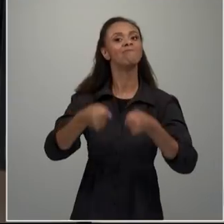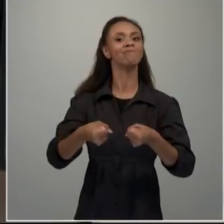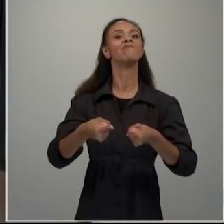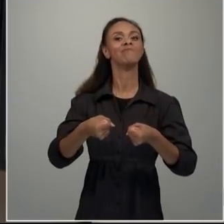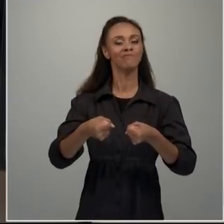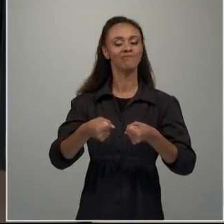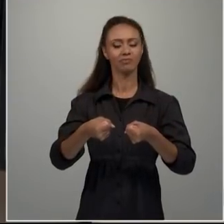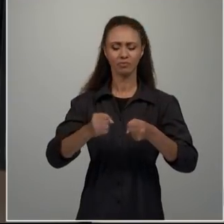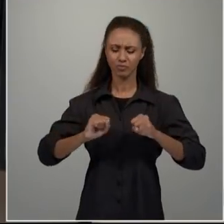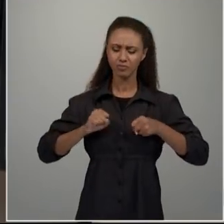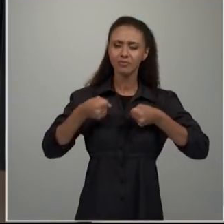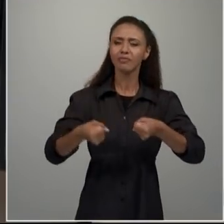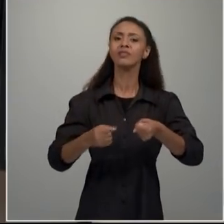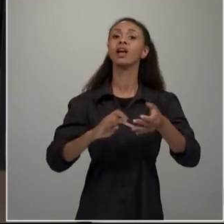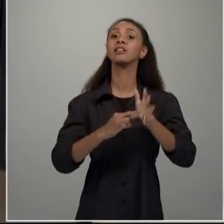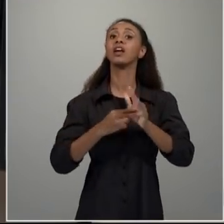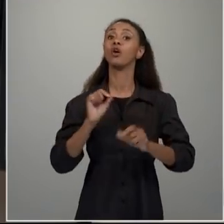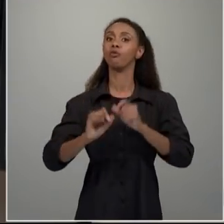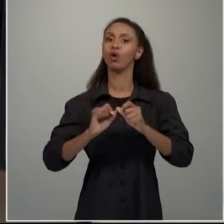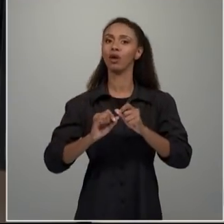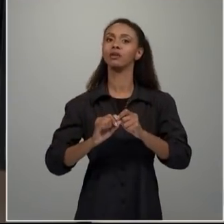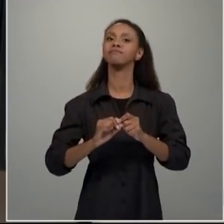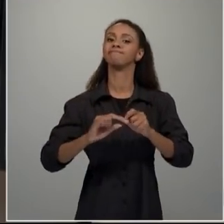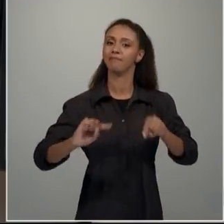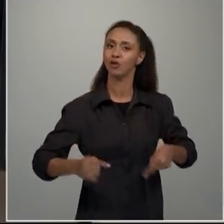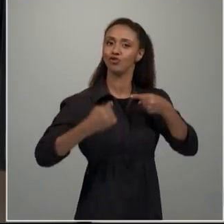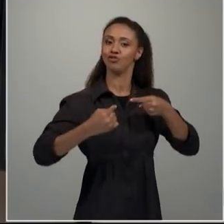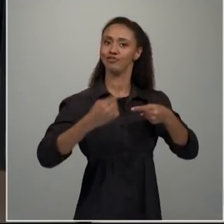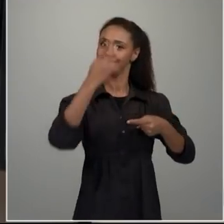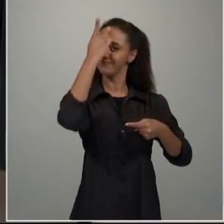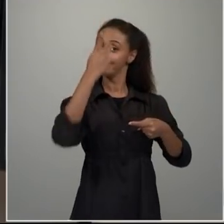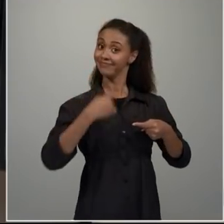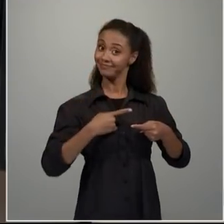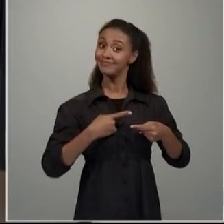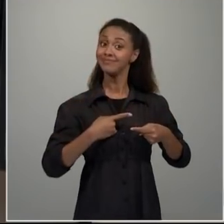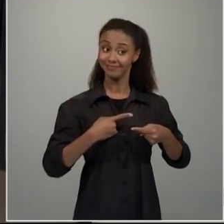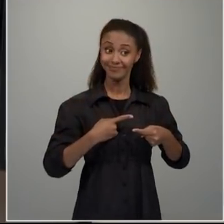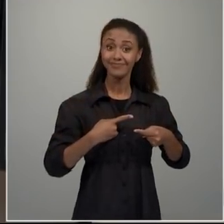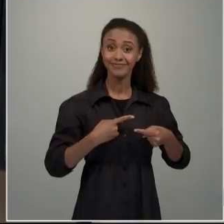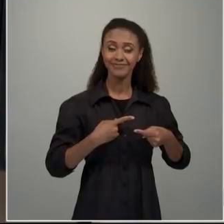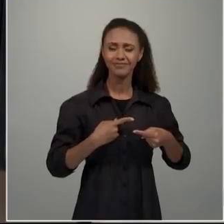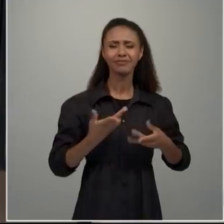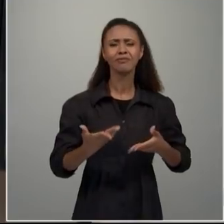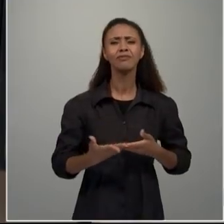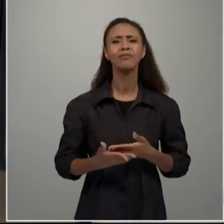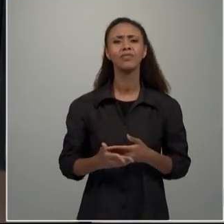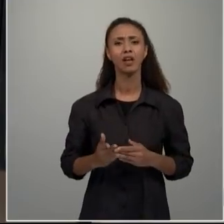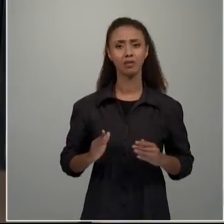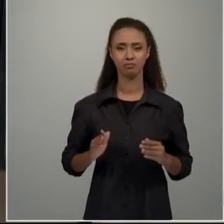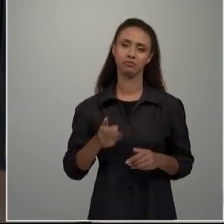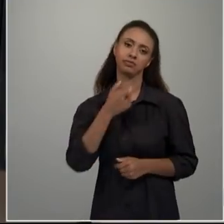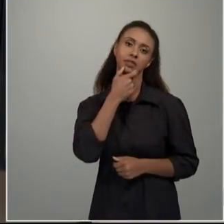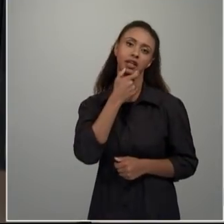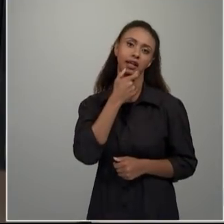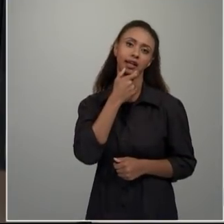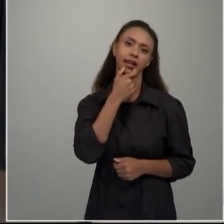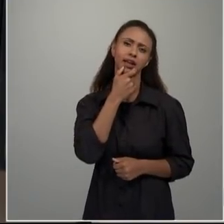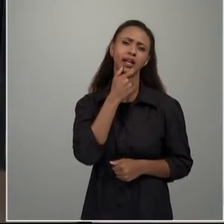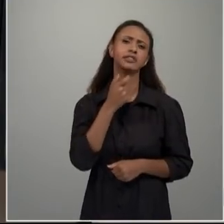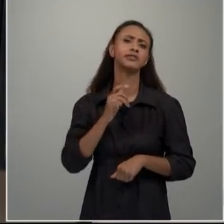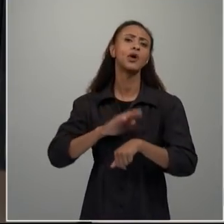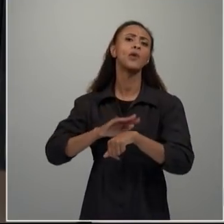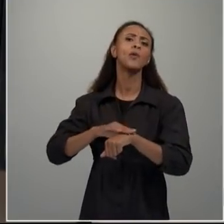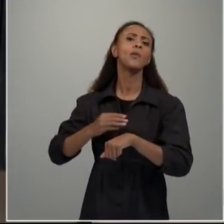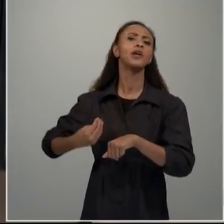o challenger self na verdade é isso mesmo como você vai trabalhar com a língua inglesa imagina você teve em inglês no seu percurso